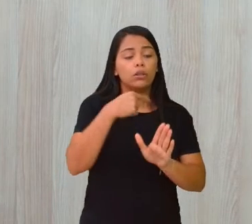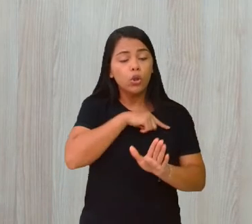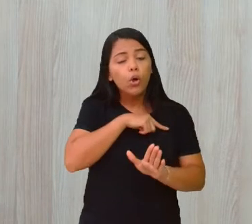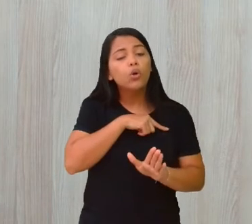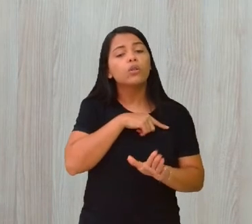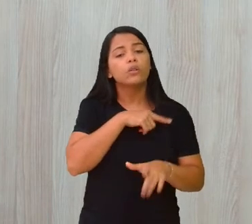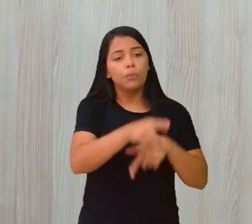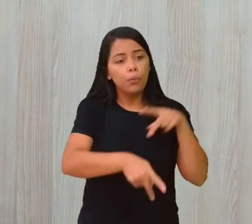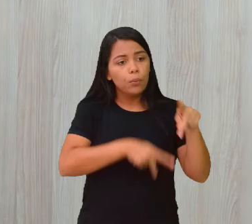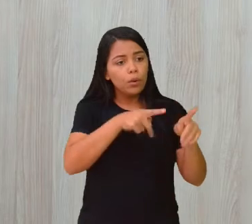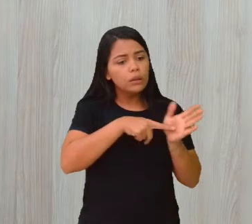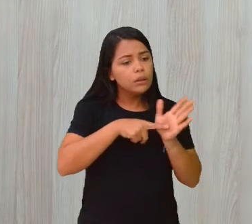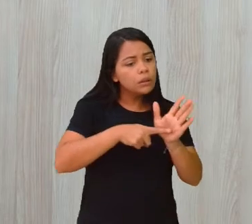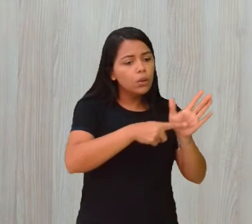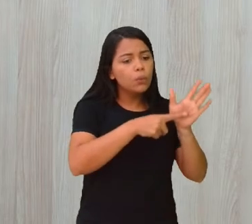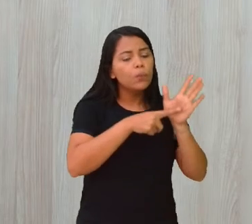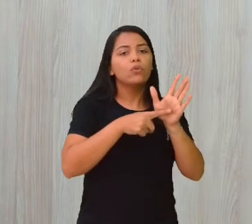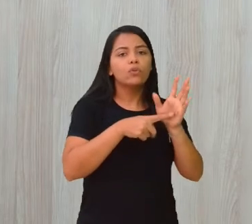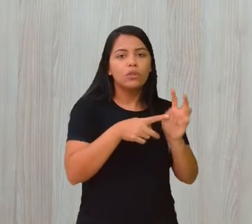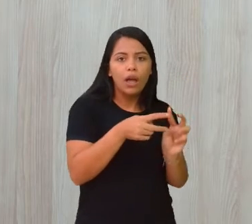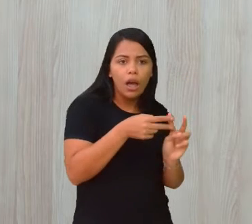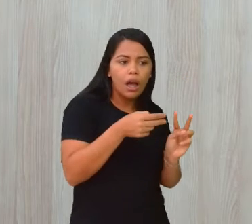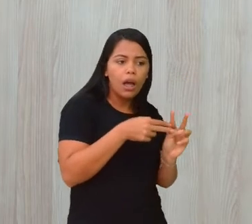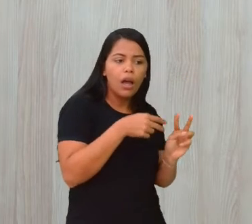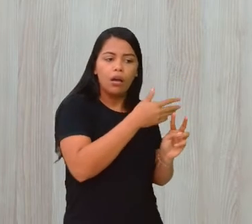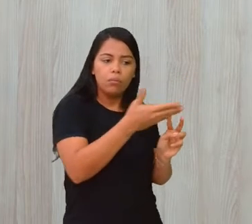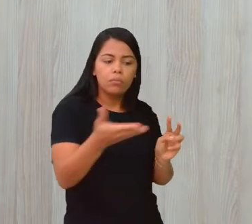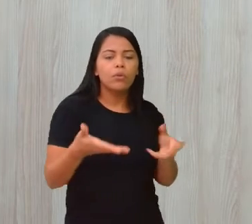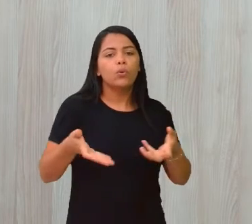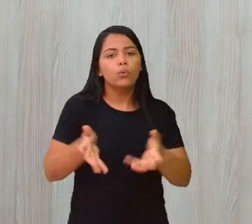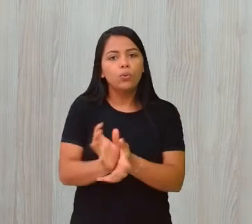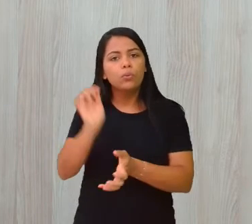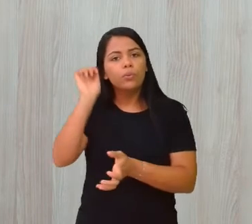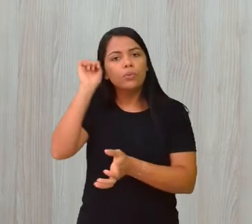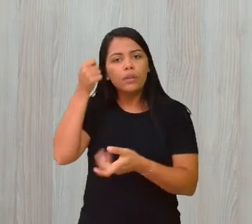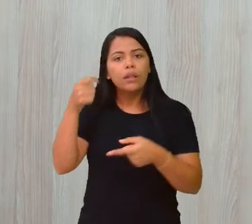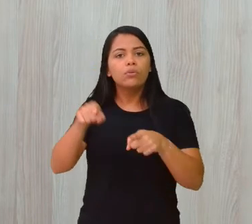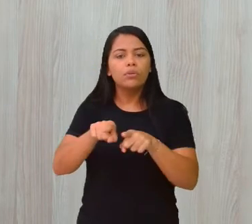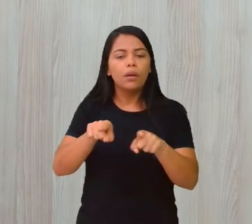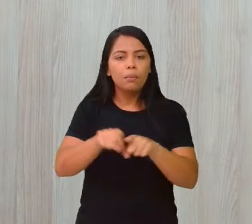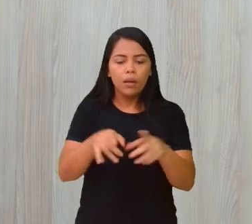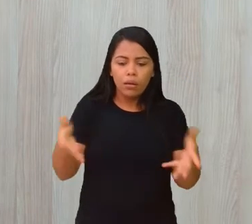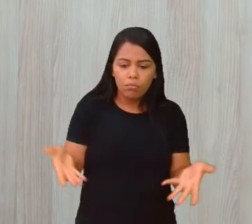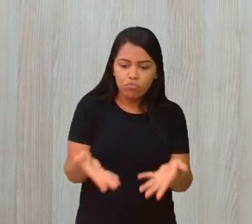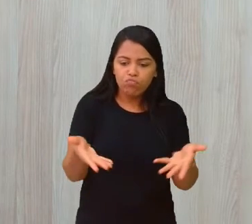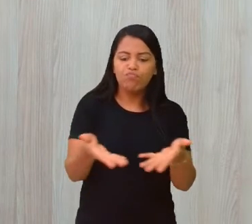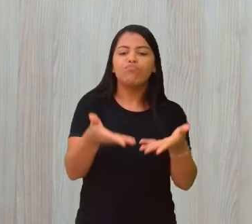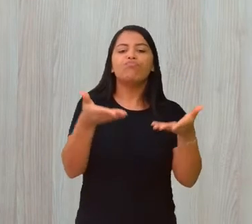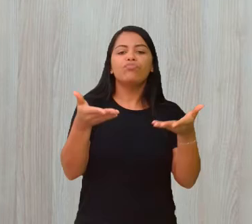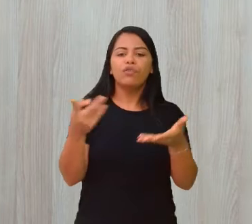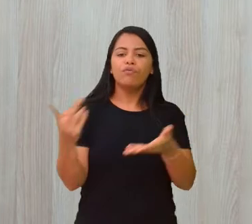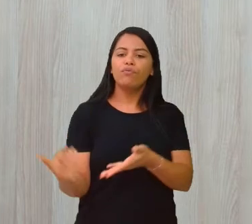população tão importante para a nossa cultura, dar evidência, dar espaço,